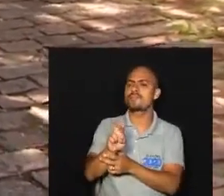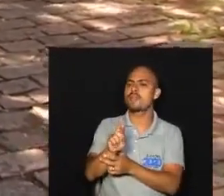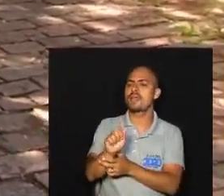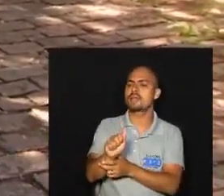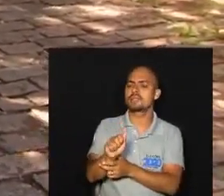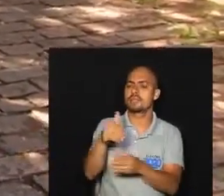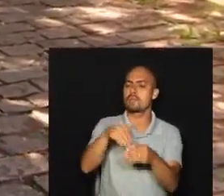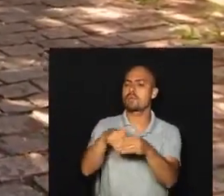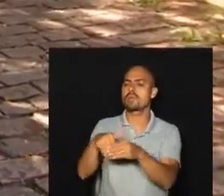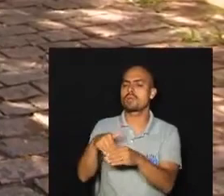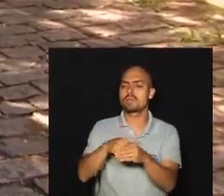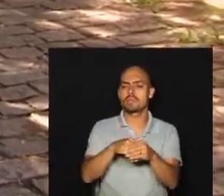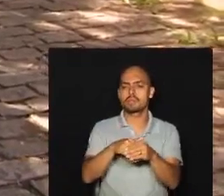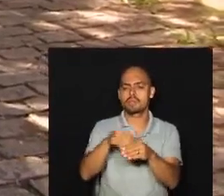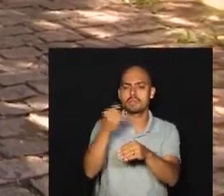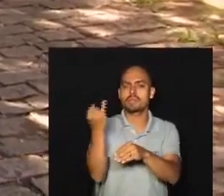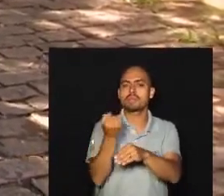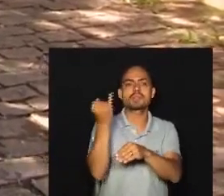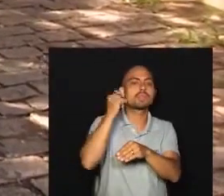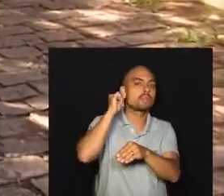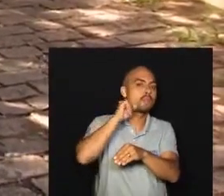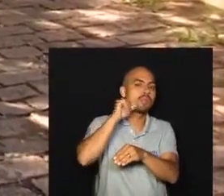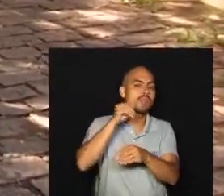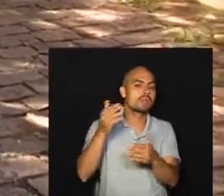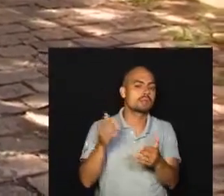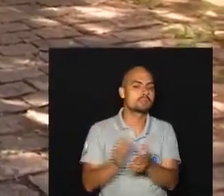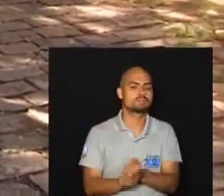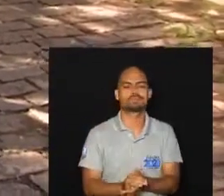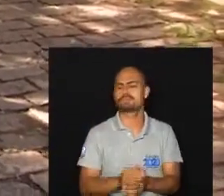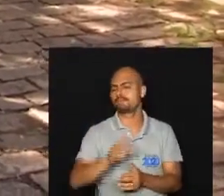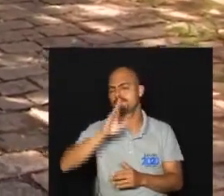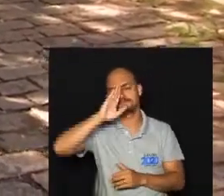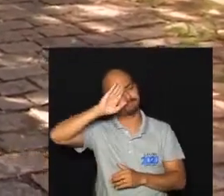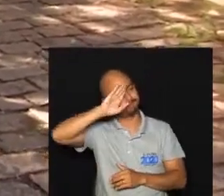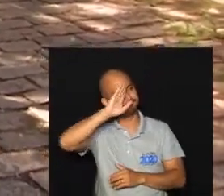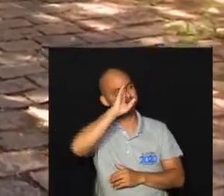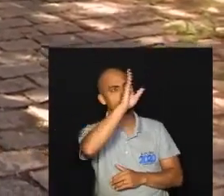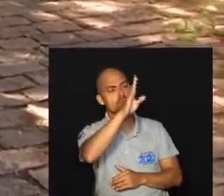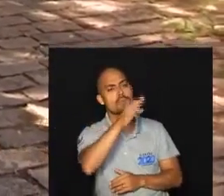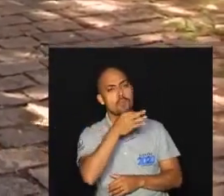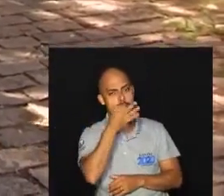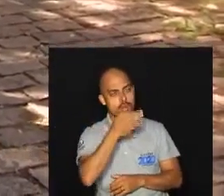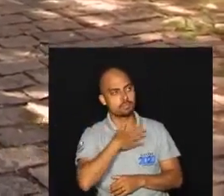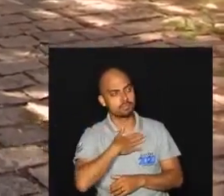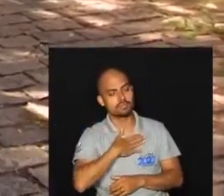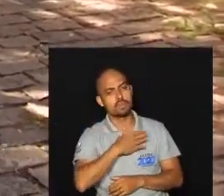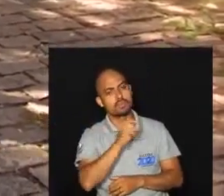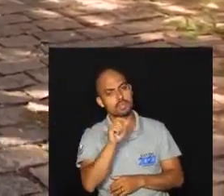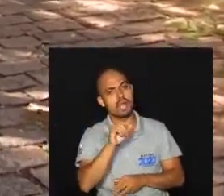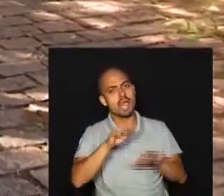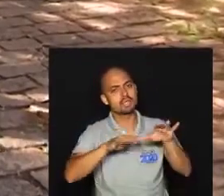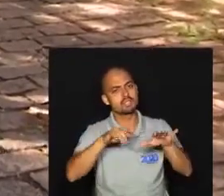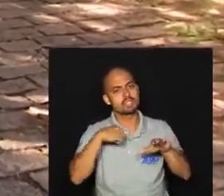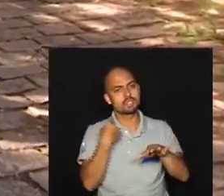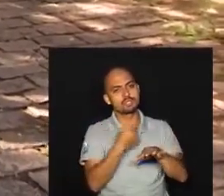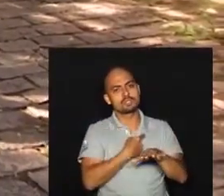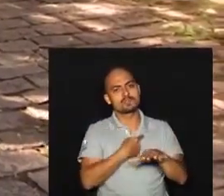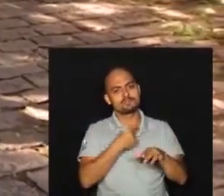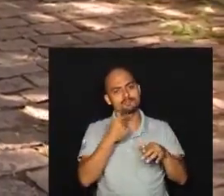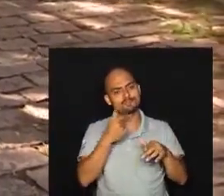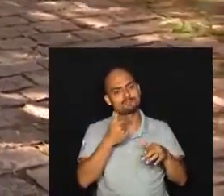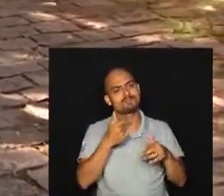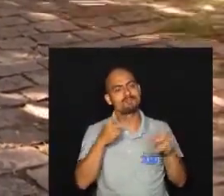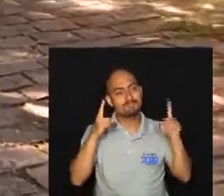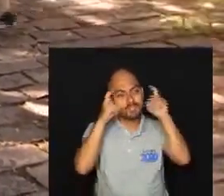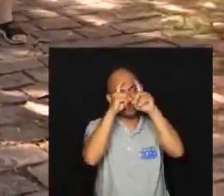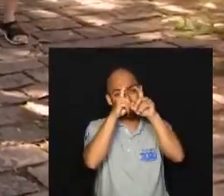do voto feminino? Eu acho fundamental, na minha opinião, por mais que às vezes a gente tenha dificuldades de estar